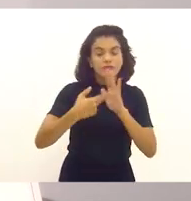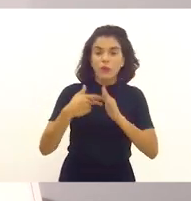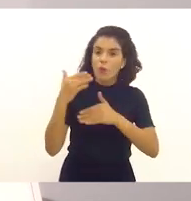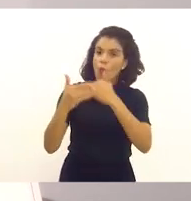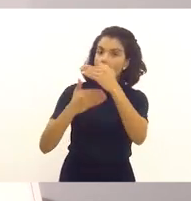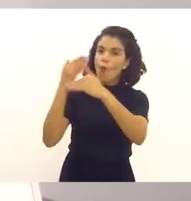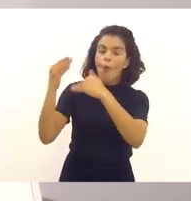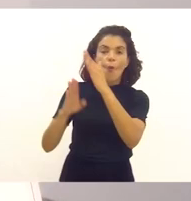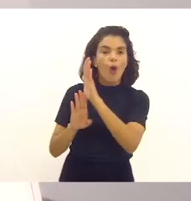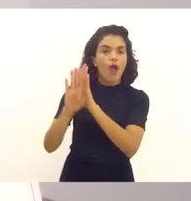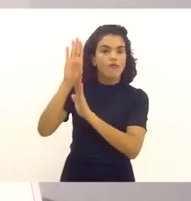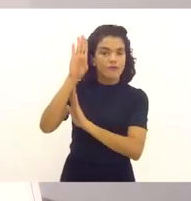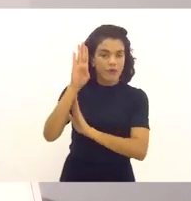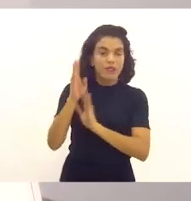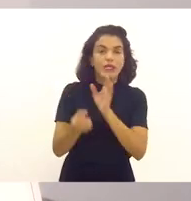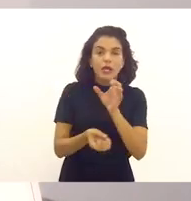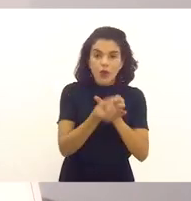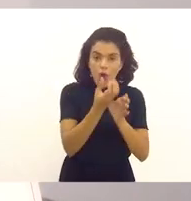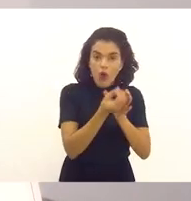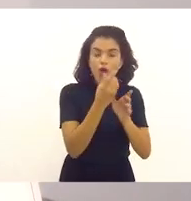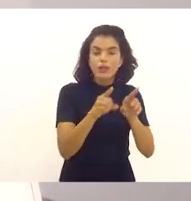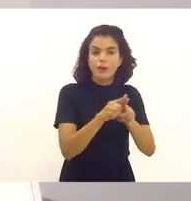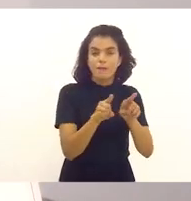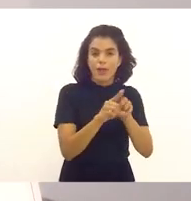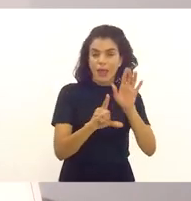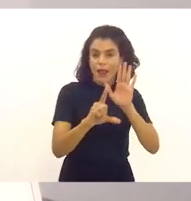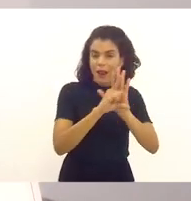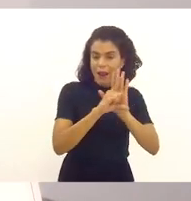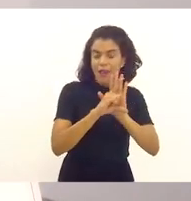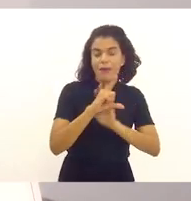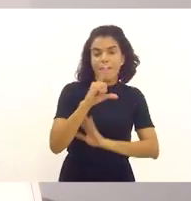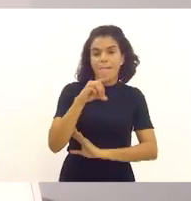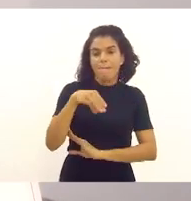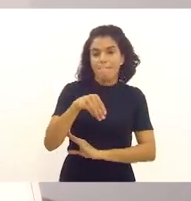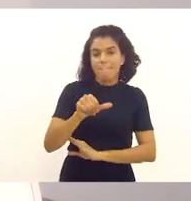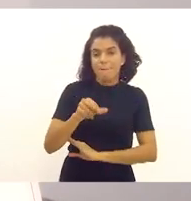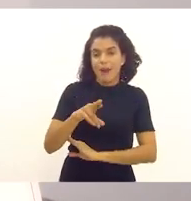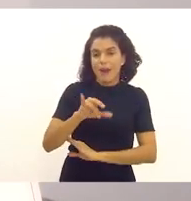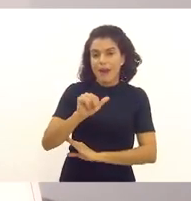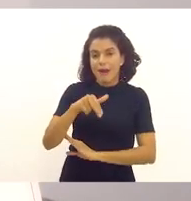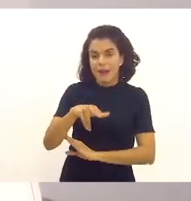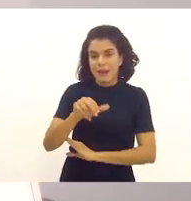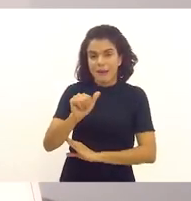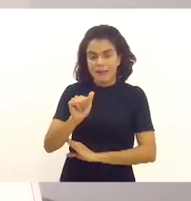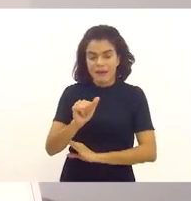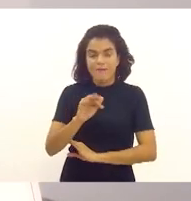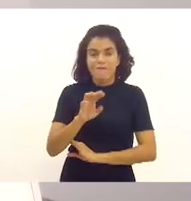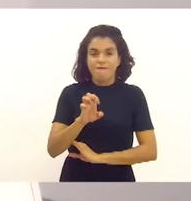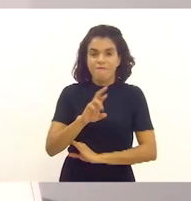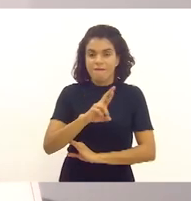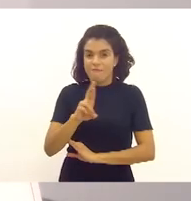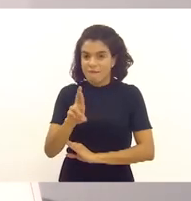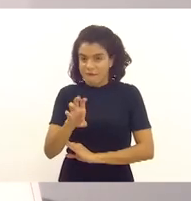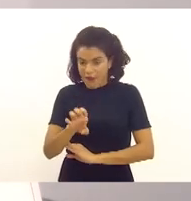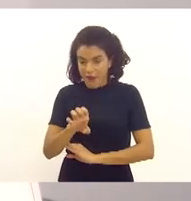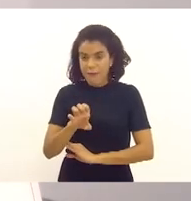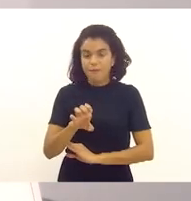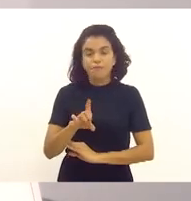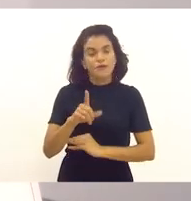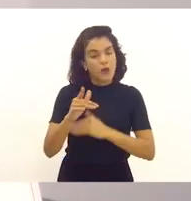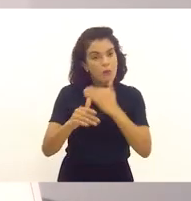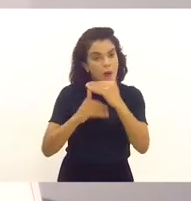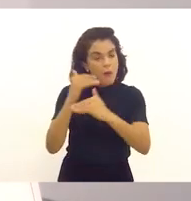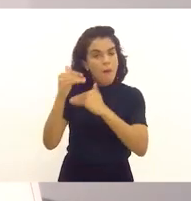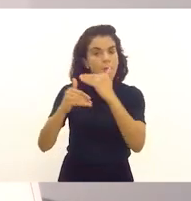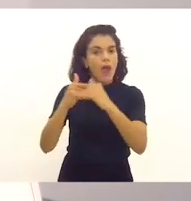nós tivemos outras leis nos últimos anos como a Lei Maria na fé já estamos tanto aqui falando de violência institucional foram avanços